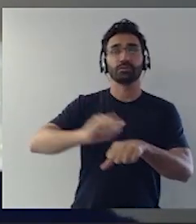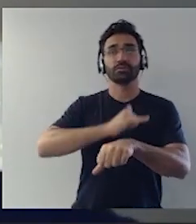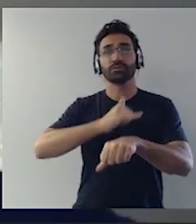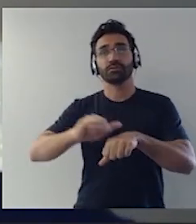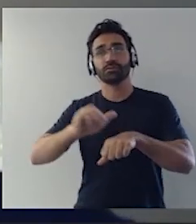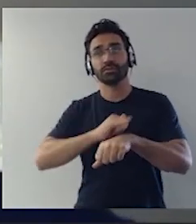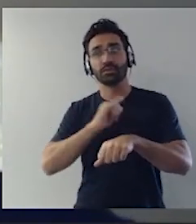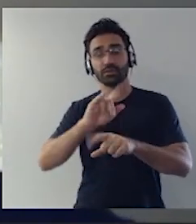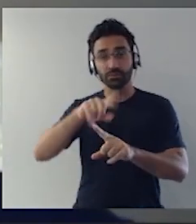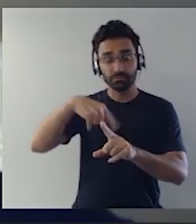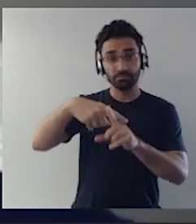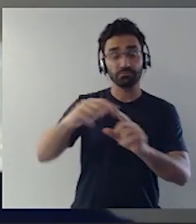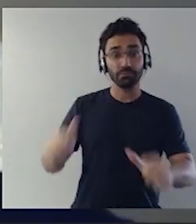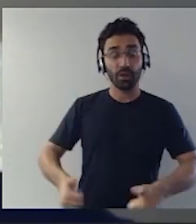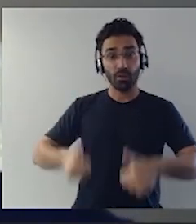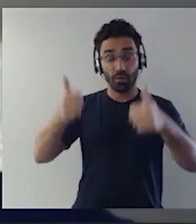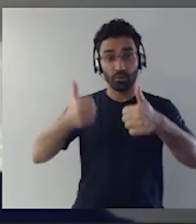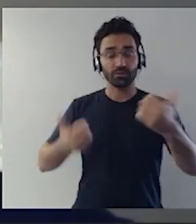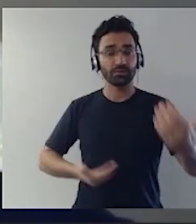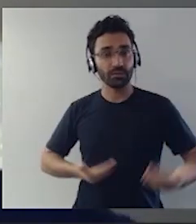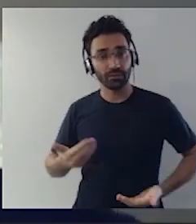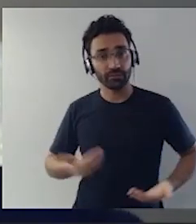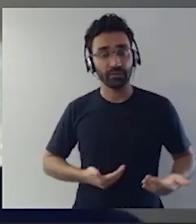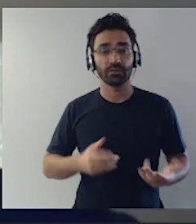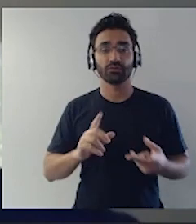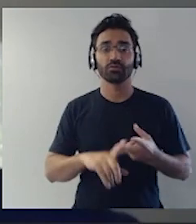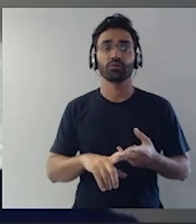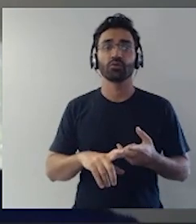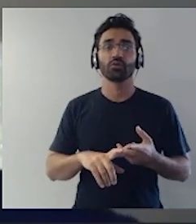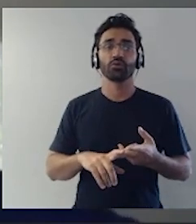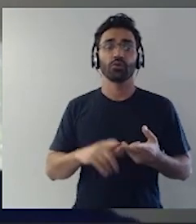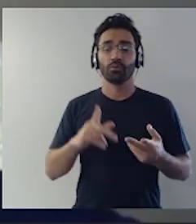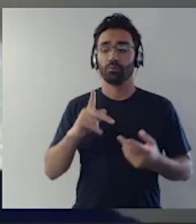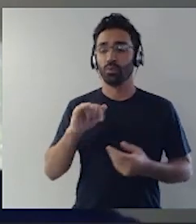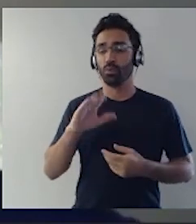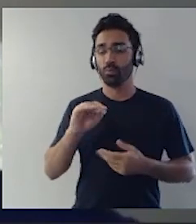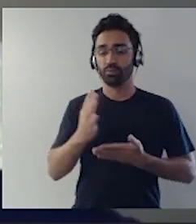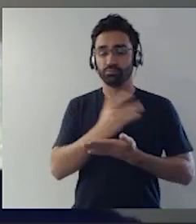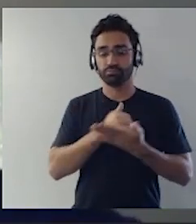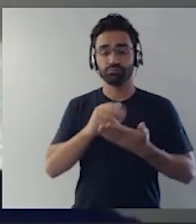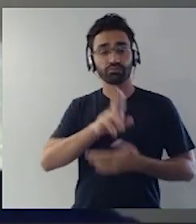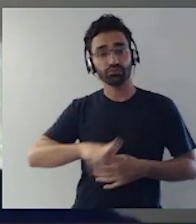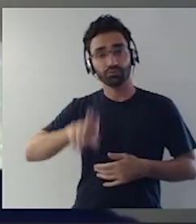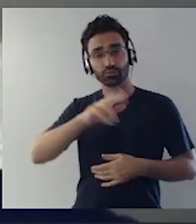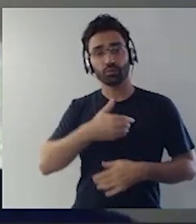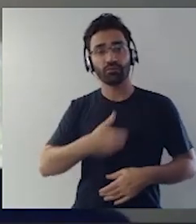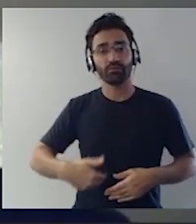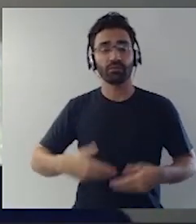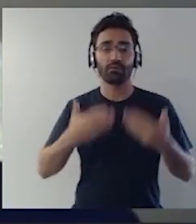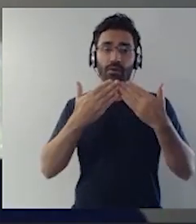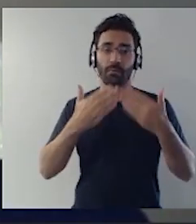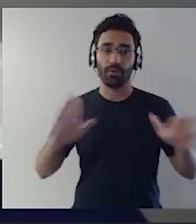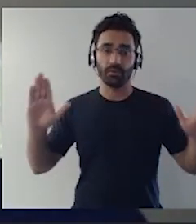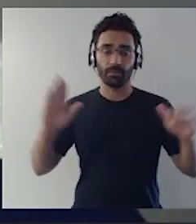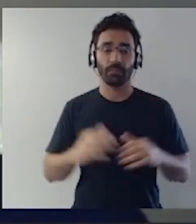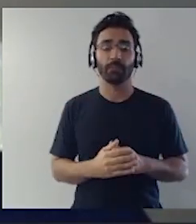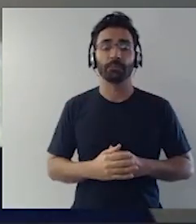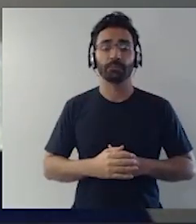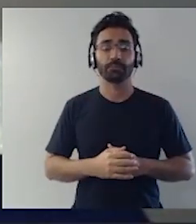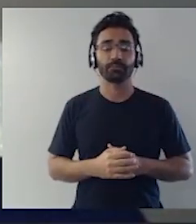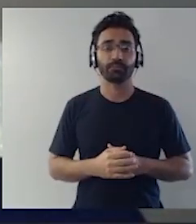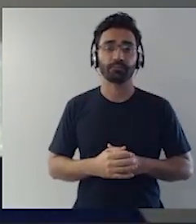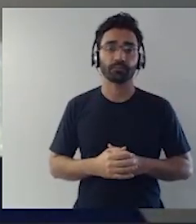indução do aperfeiçoamento de serviços e dados públicos com o uso de soluções do governo digital e do governo aberto. Pois